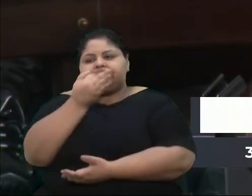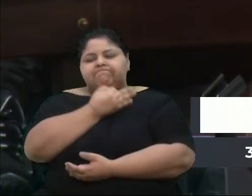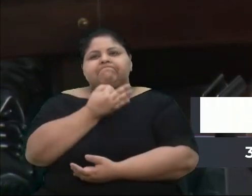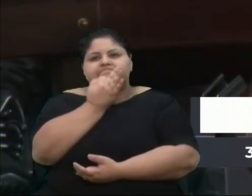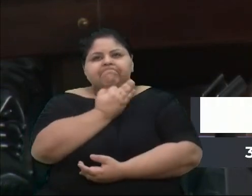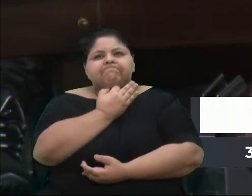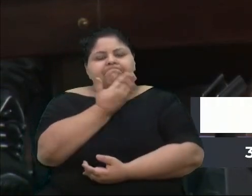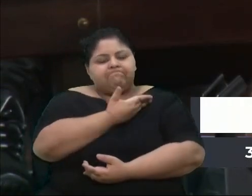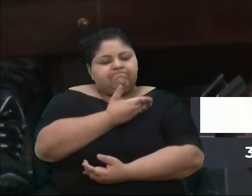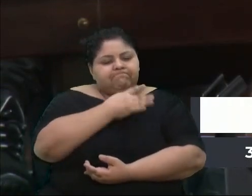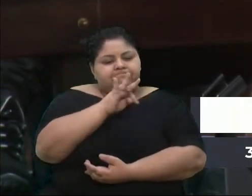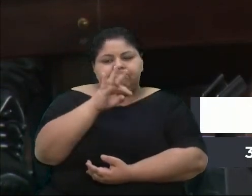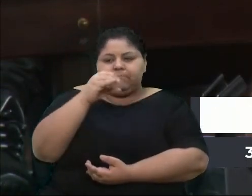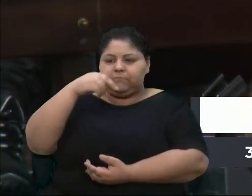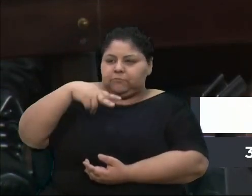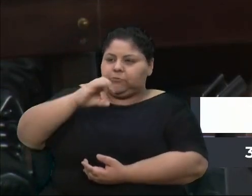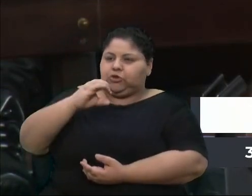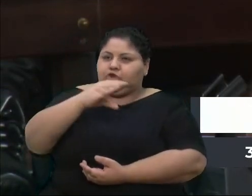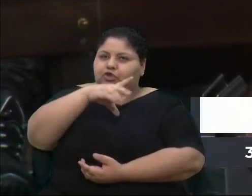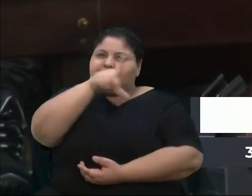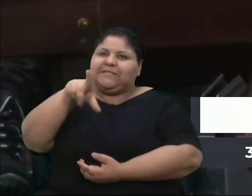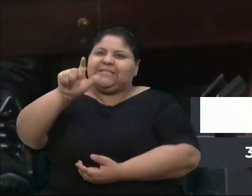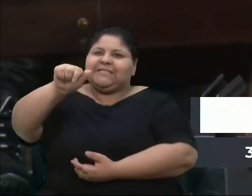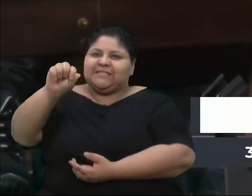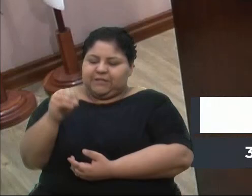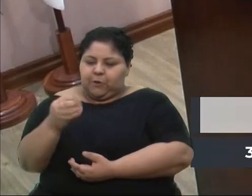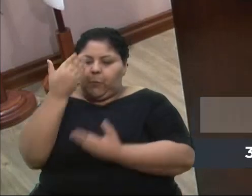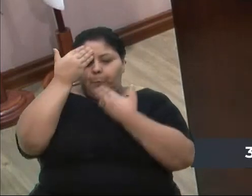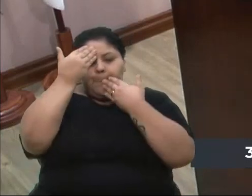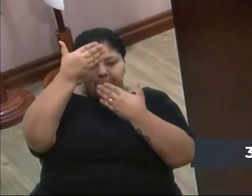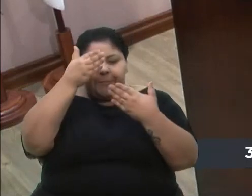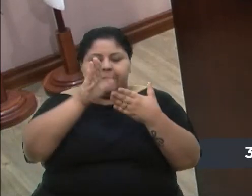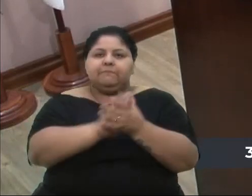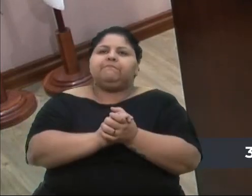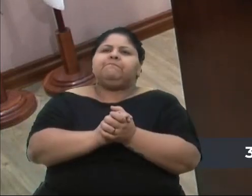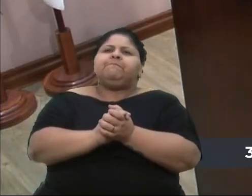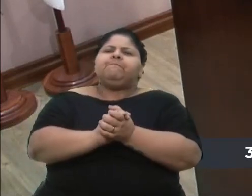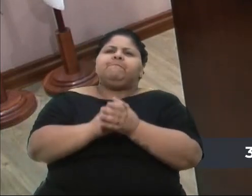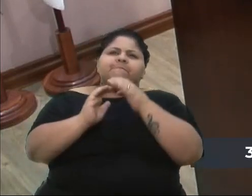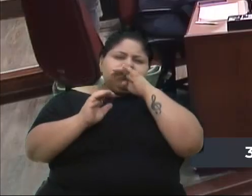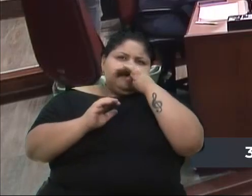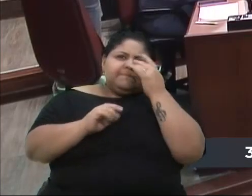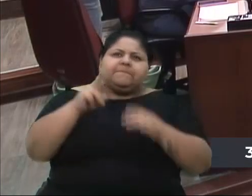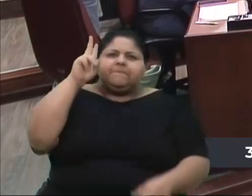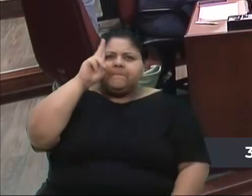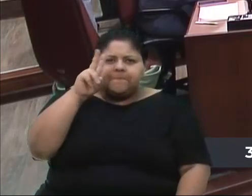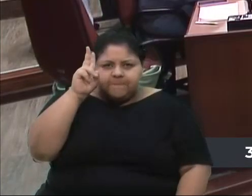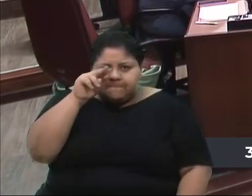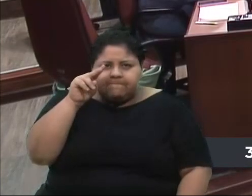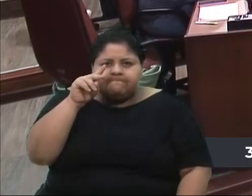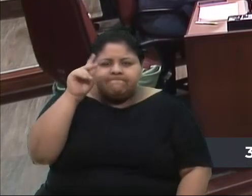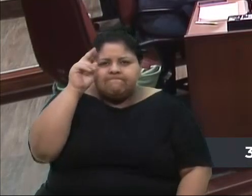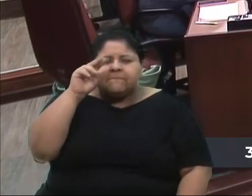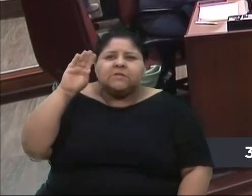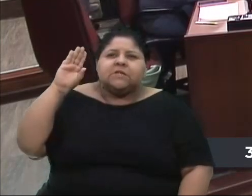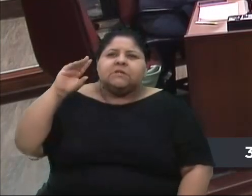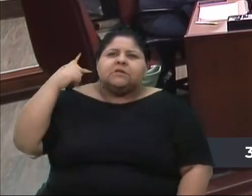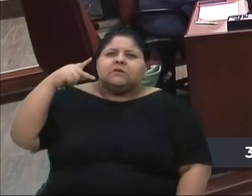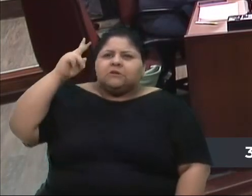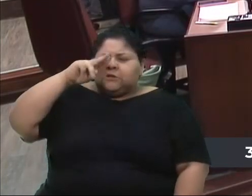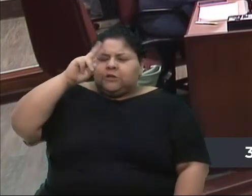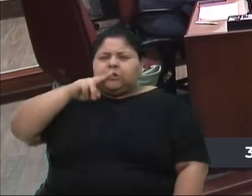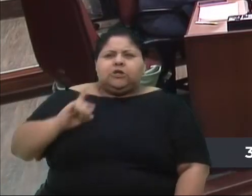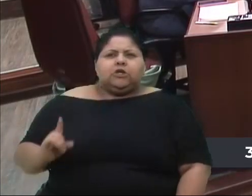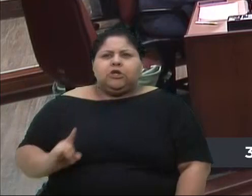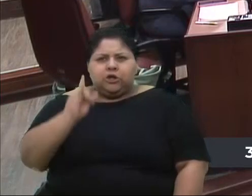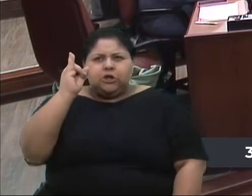nosso amigo Tunicão. Obrigado. Obrigado, vereador Luiz. Vereador Bressan, nós estivemos, eu acho, no último ato, junto ali